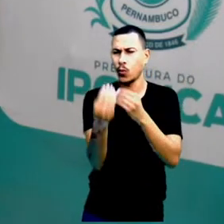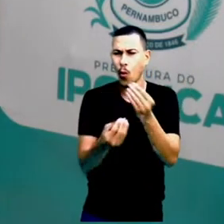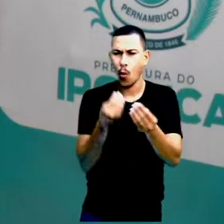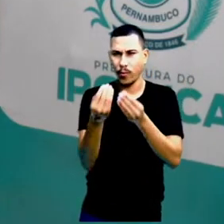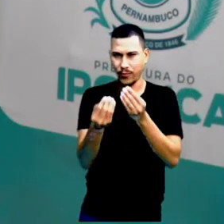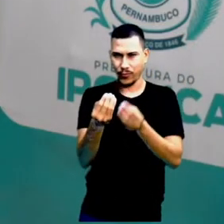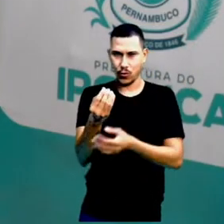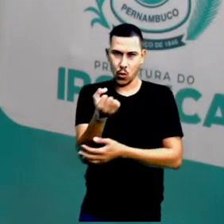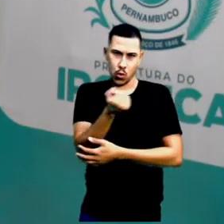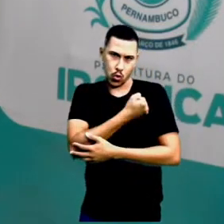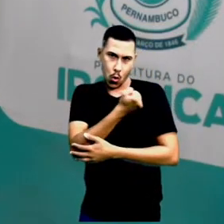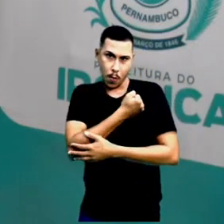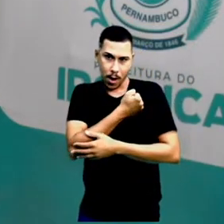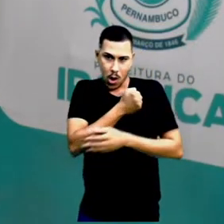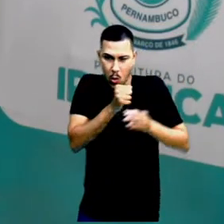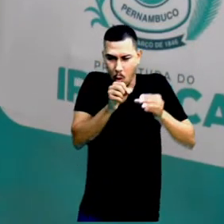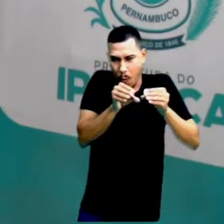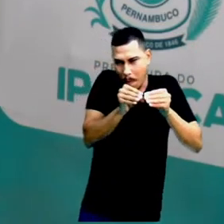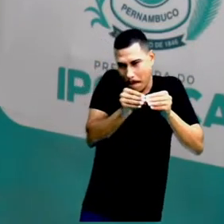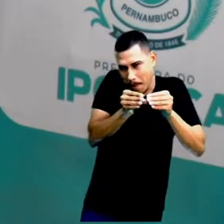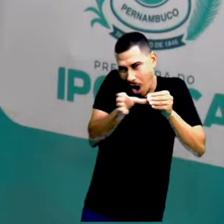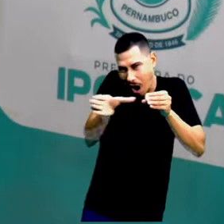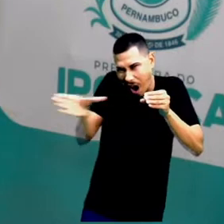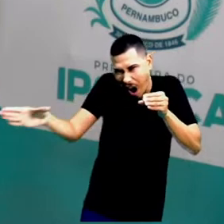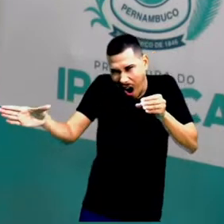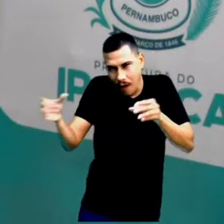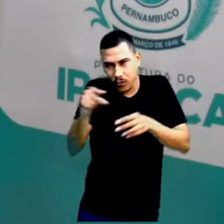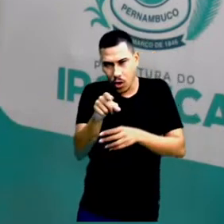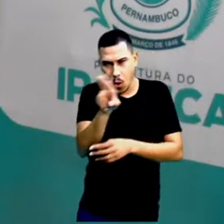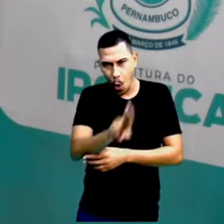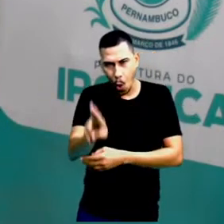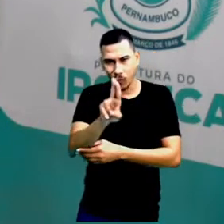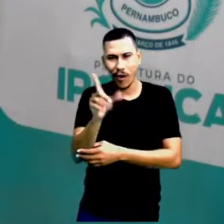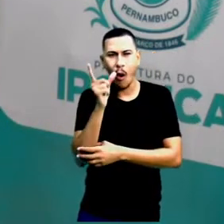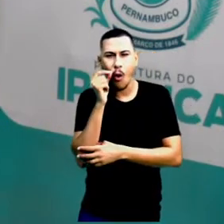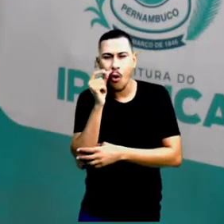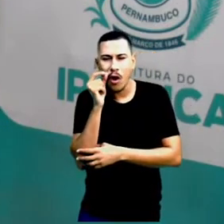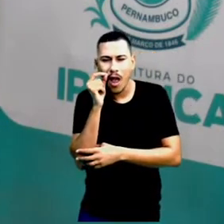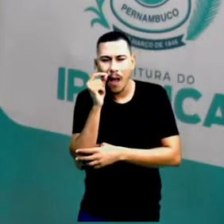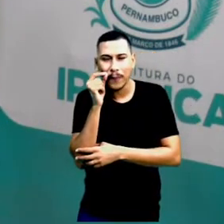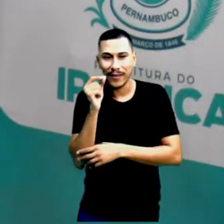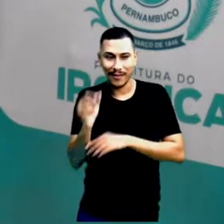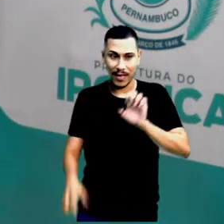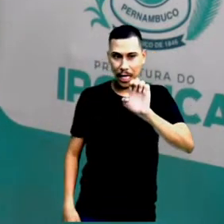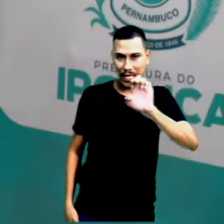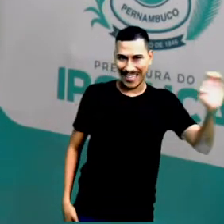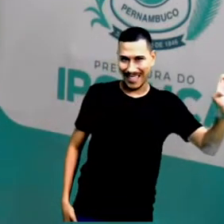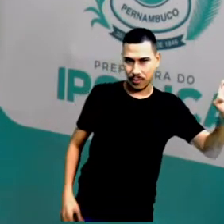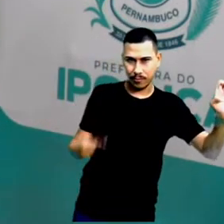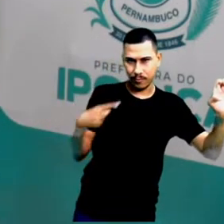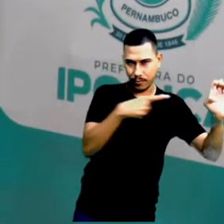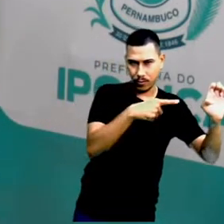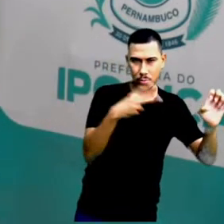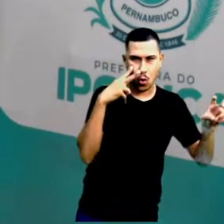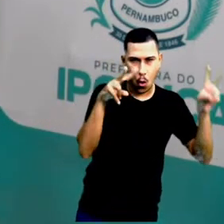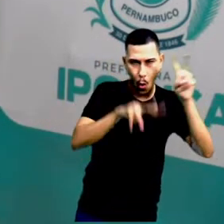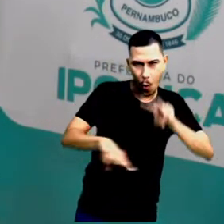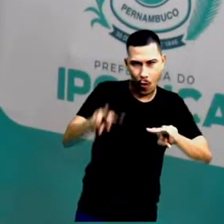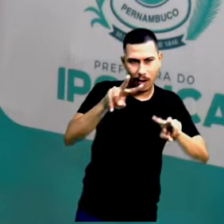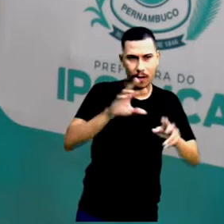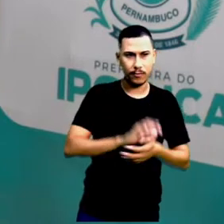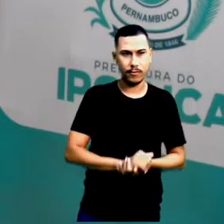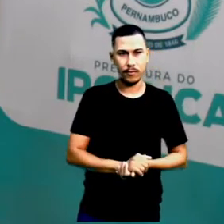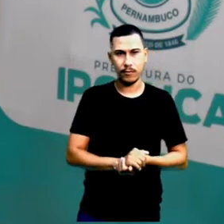muito grande, você vai caminhar com o lápis para o lado esquerdo. Acompanhe comigo.